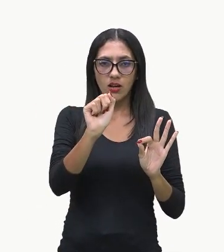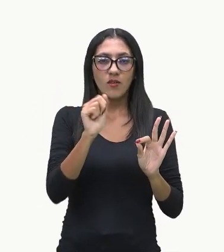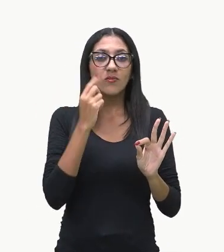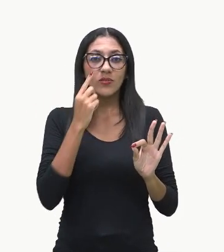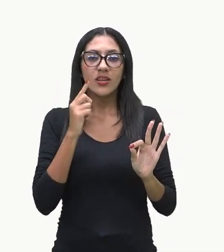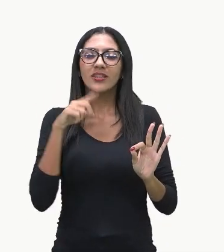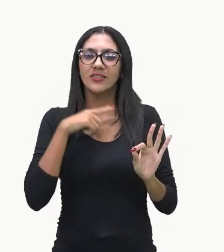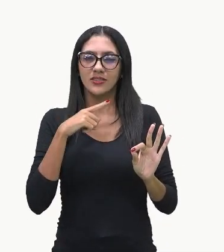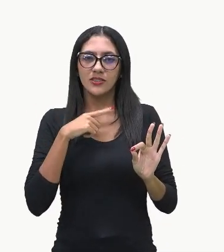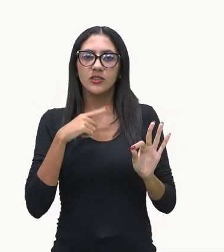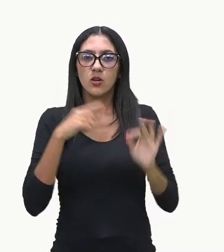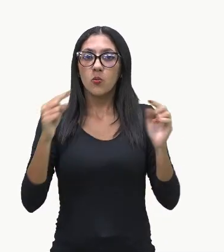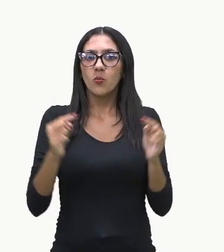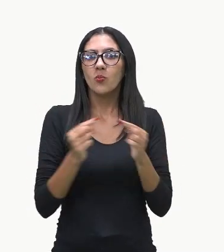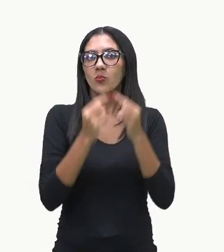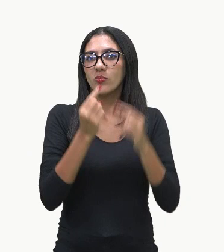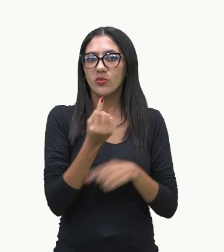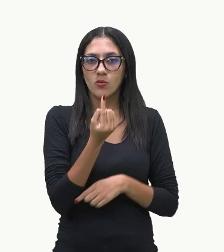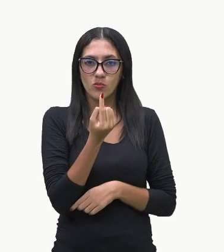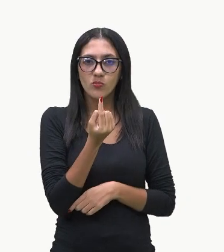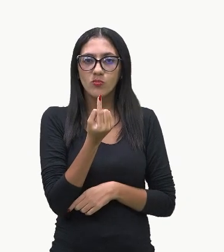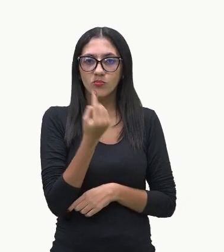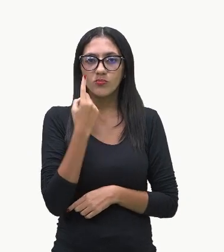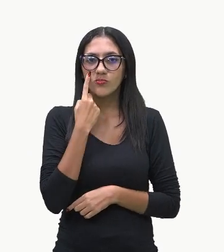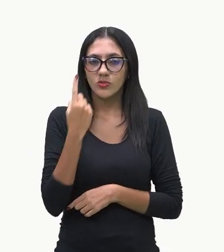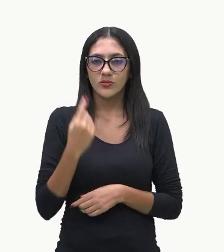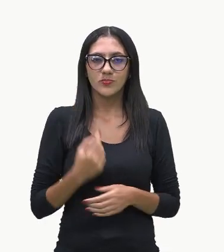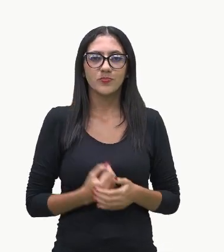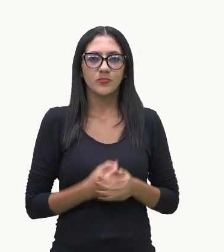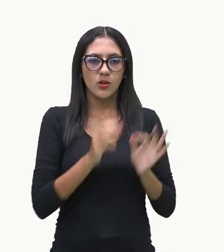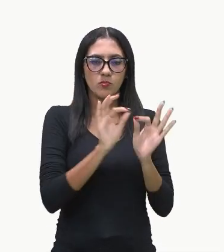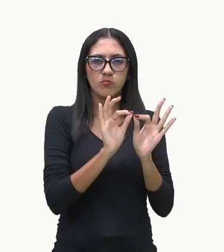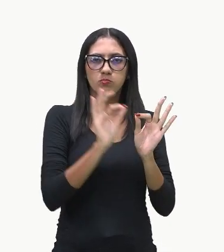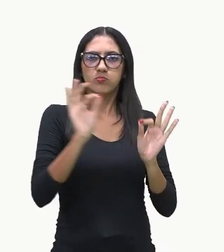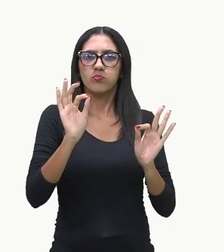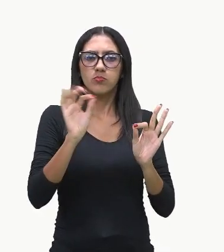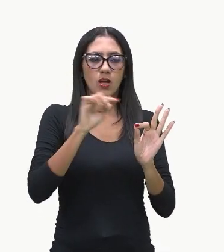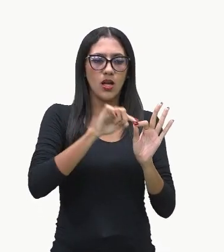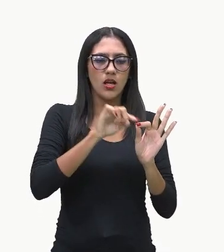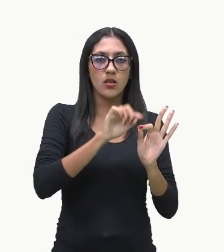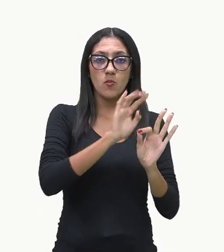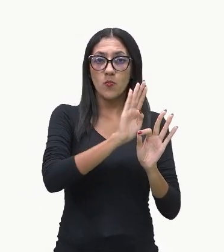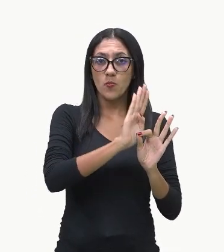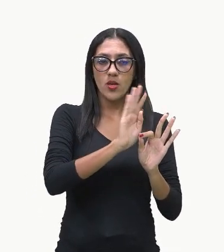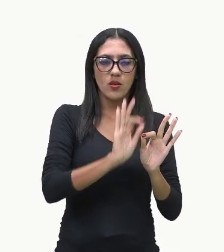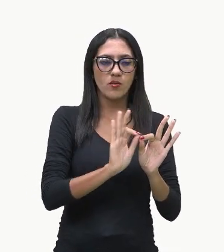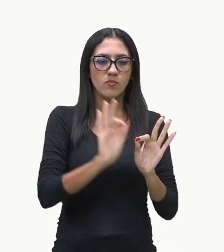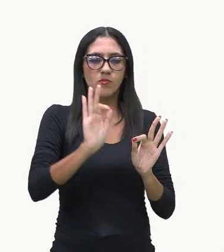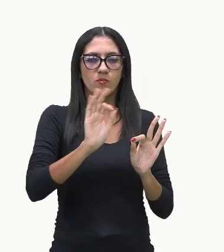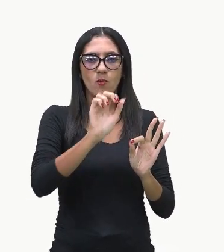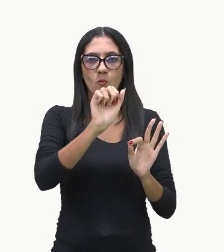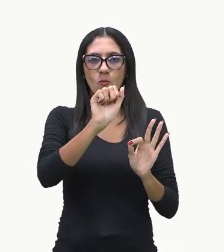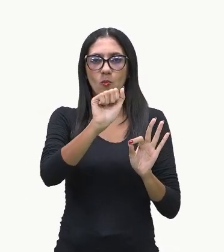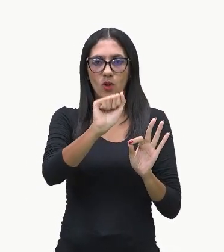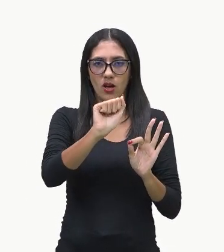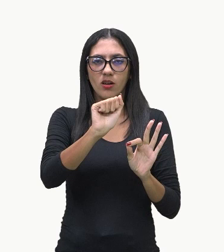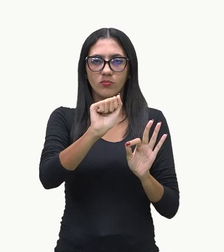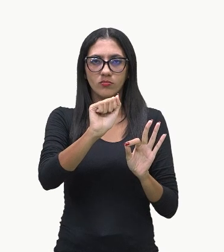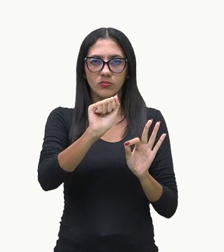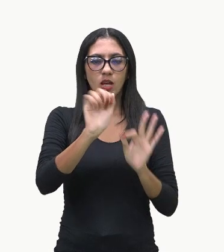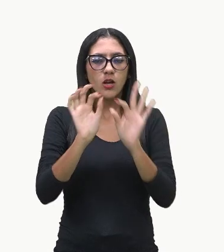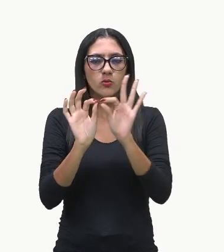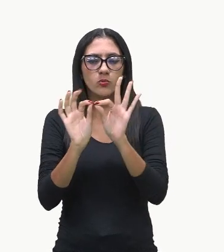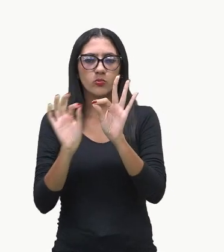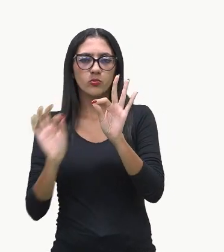ponto em comum. Ó, o lado BA e o lado FA, eles possuem um